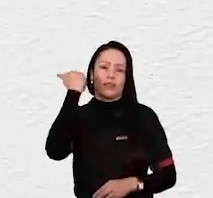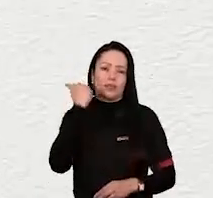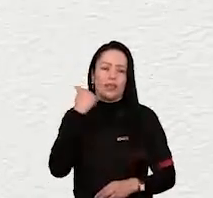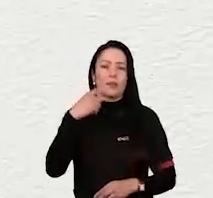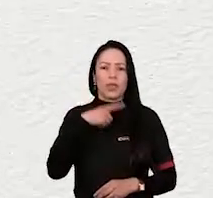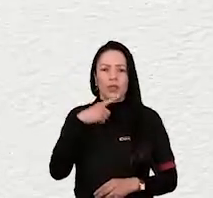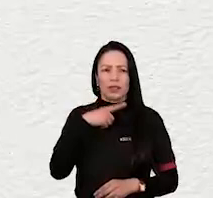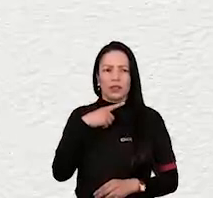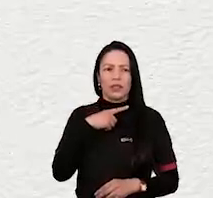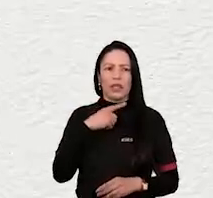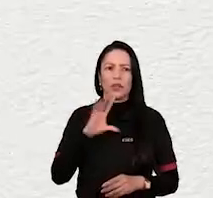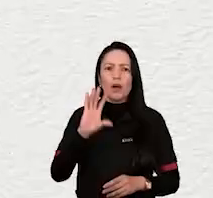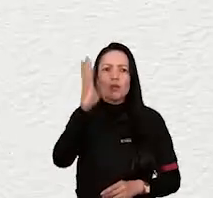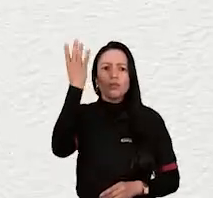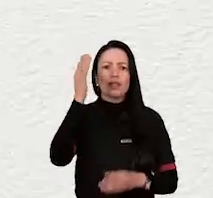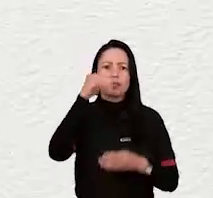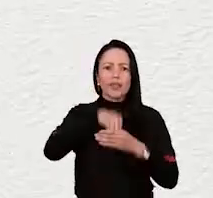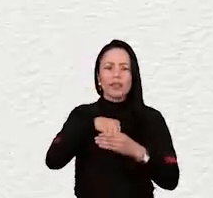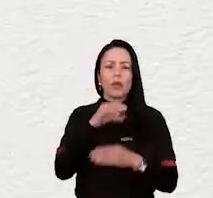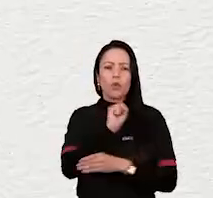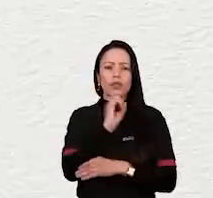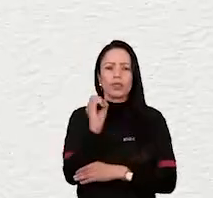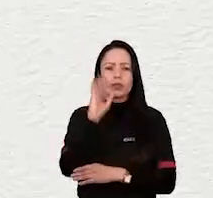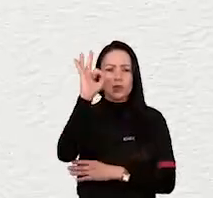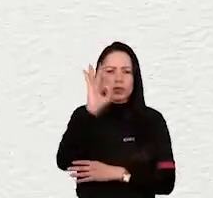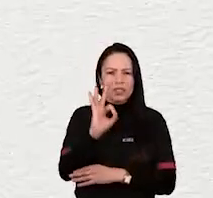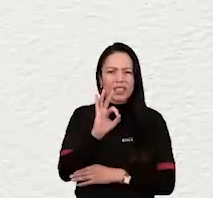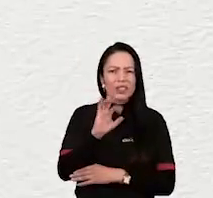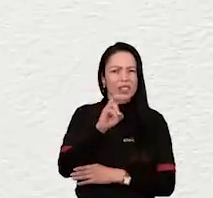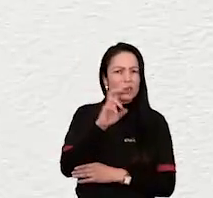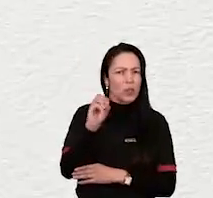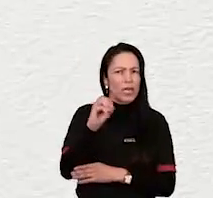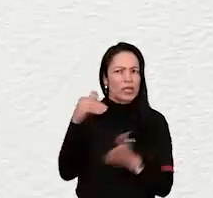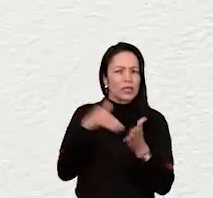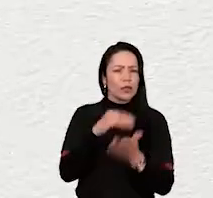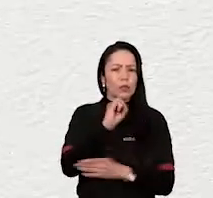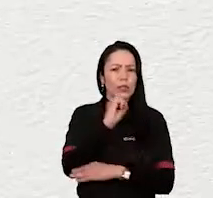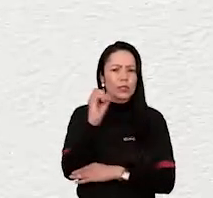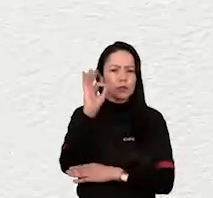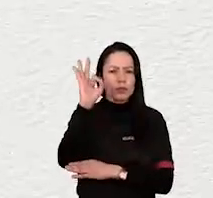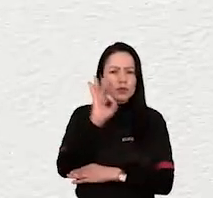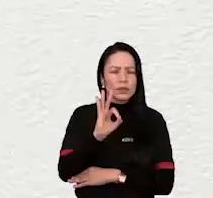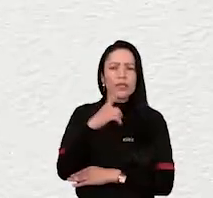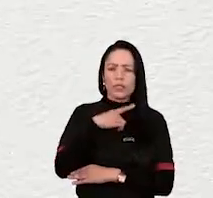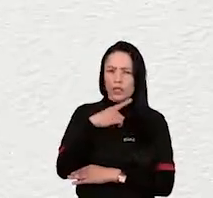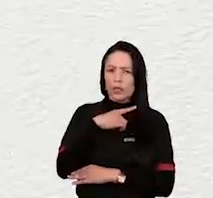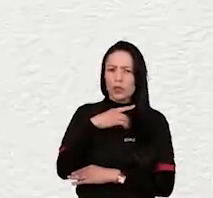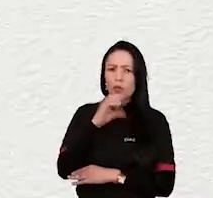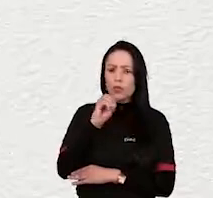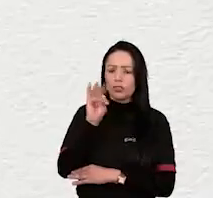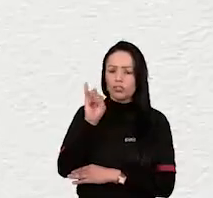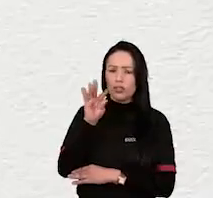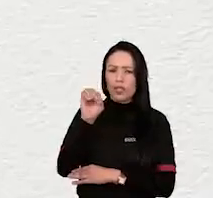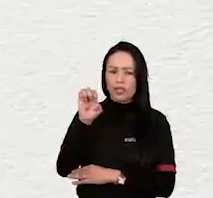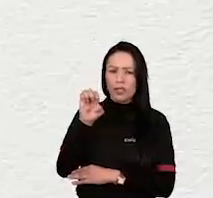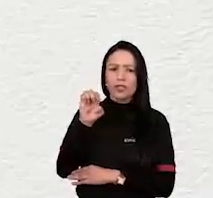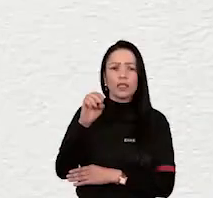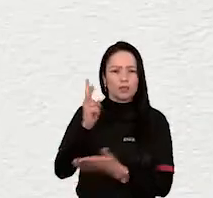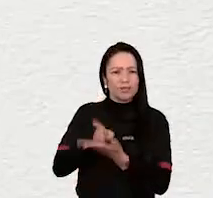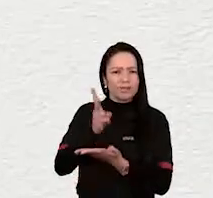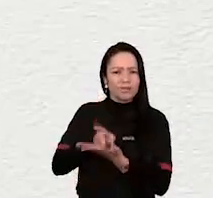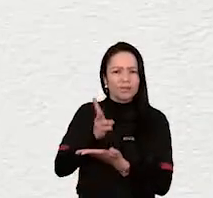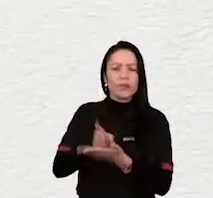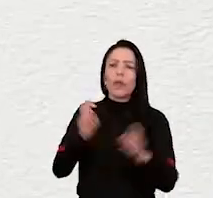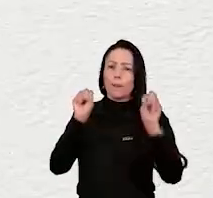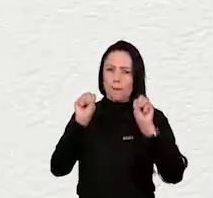tem uma casuística que até 80%, entre 50% e 80% dos animais que têm otite externa crônica, já